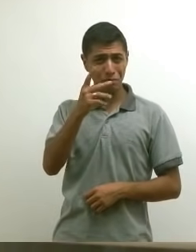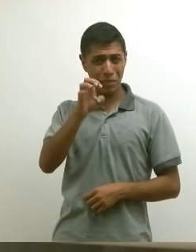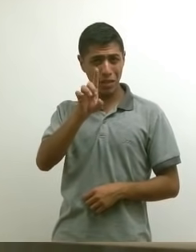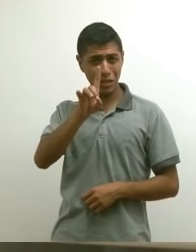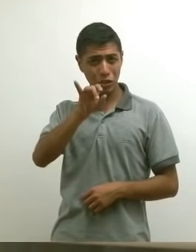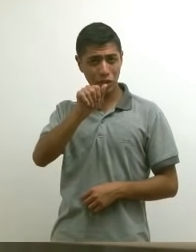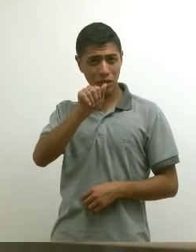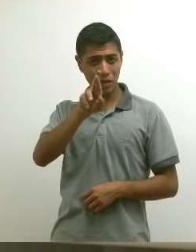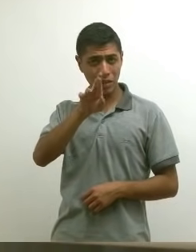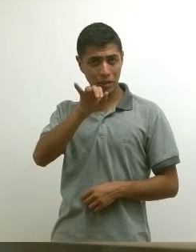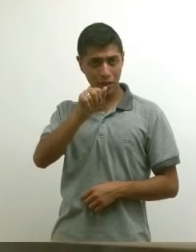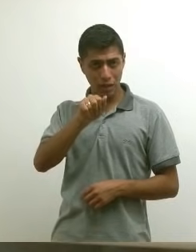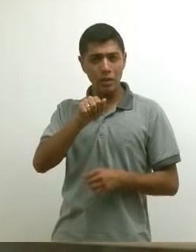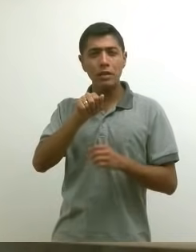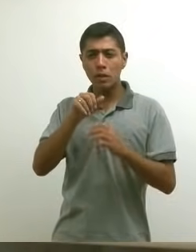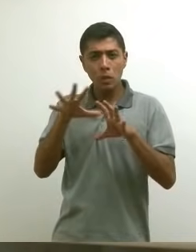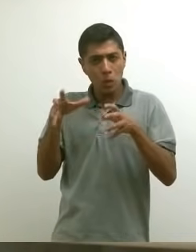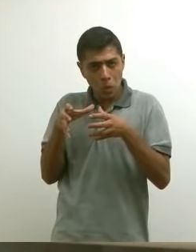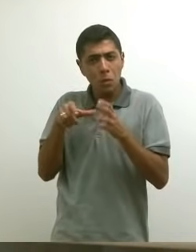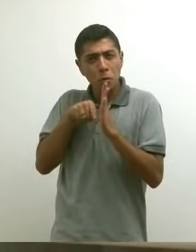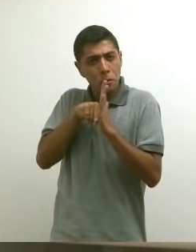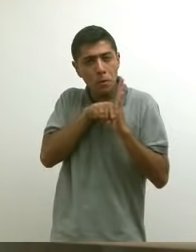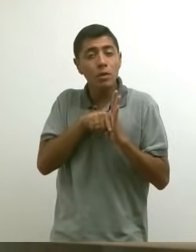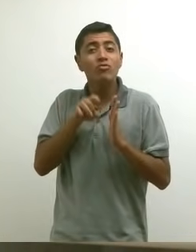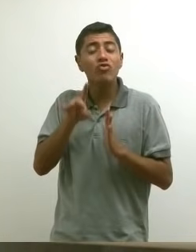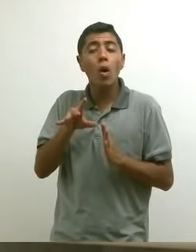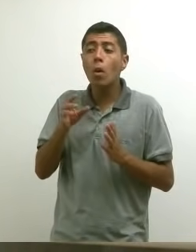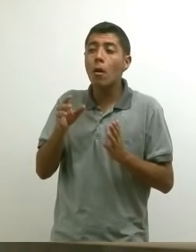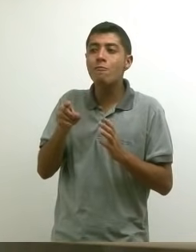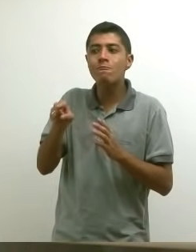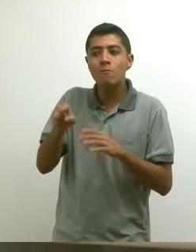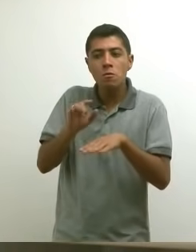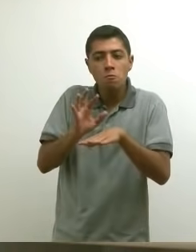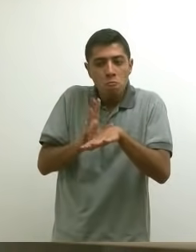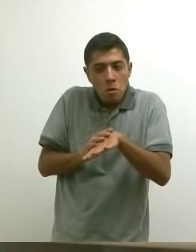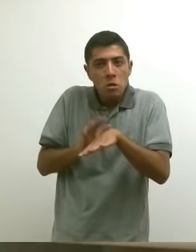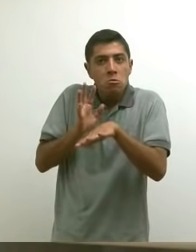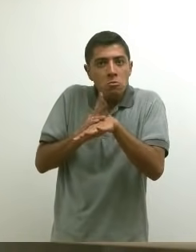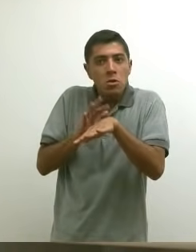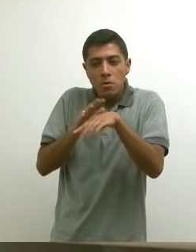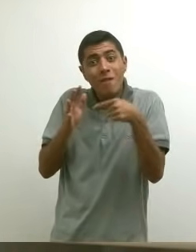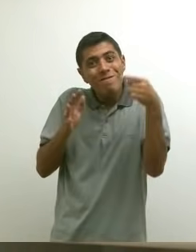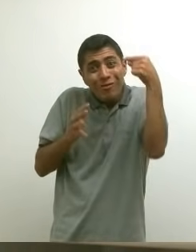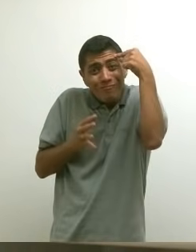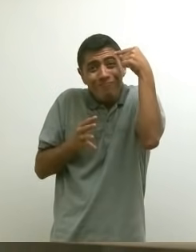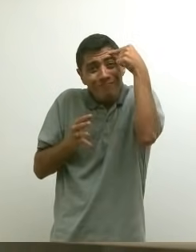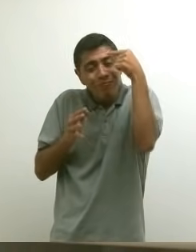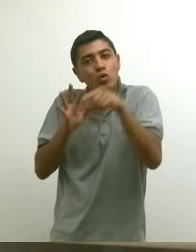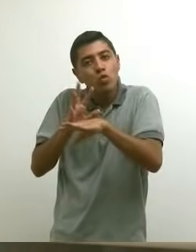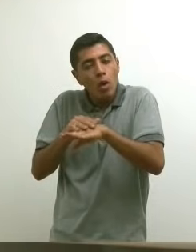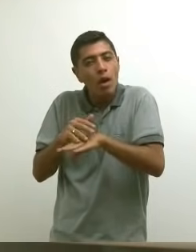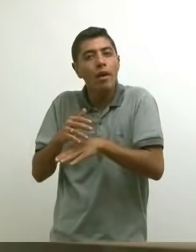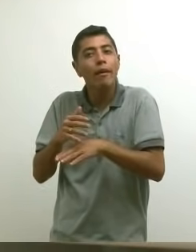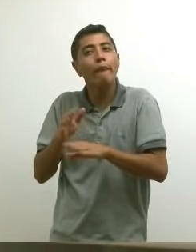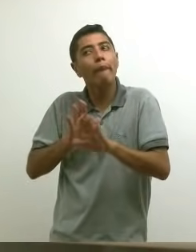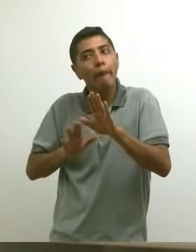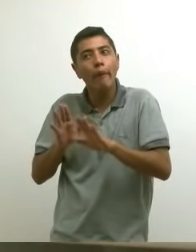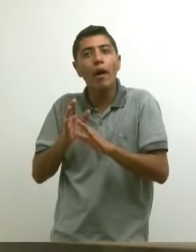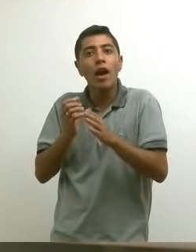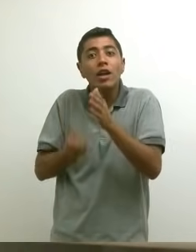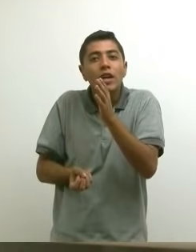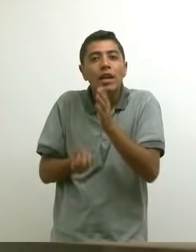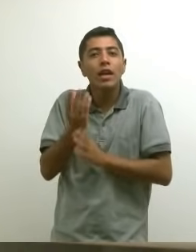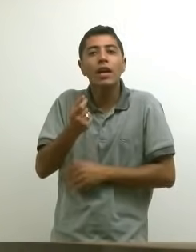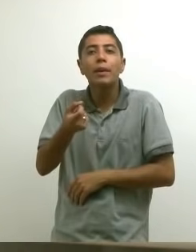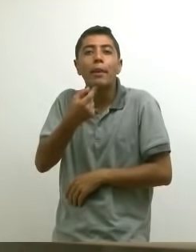é uma coisa importante no tratamento das infecções bacterianas com antibióticos e hoje o momento